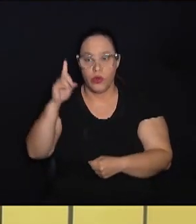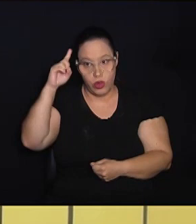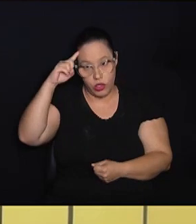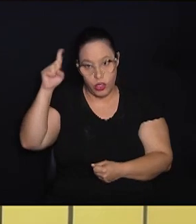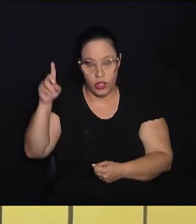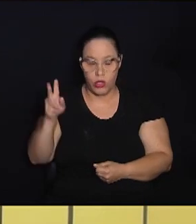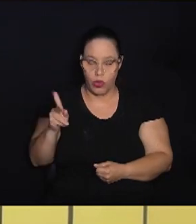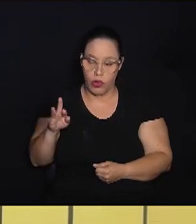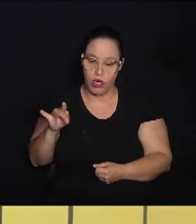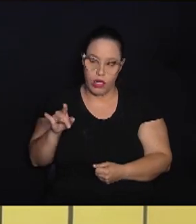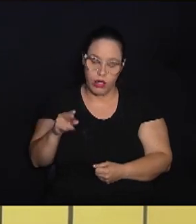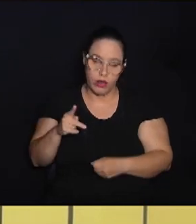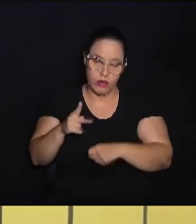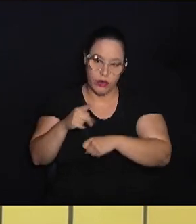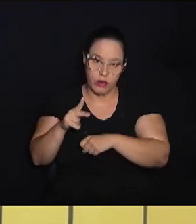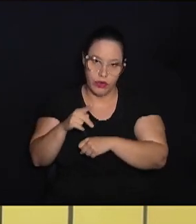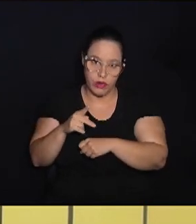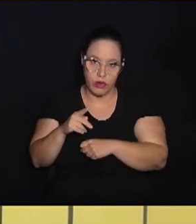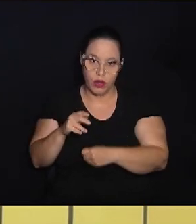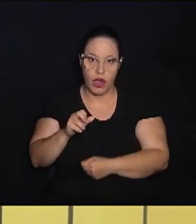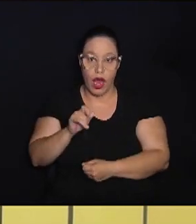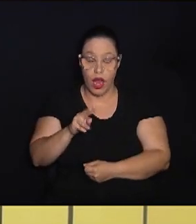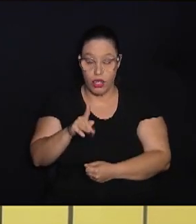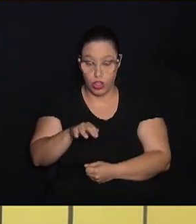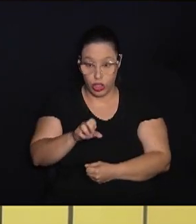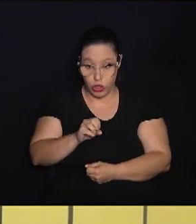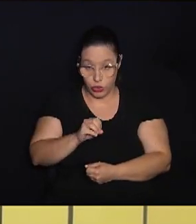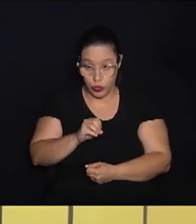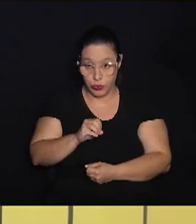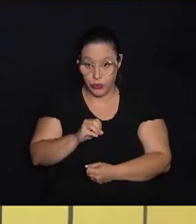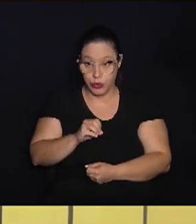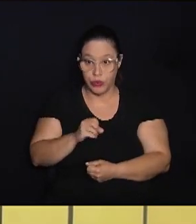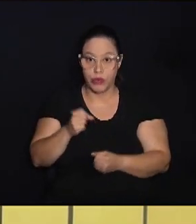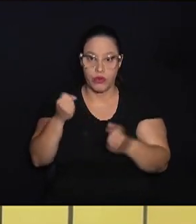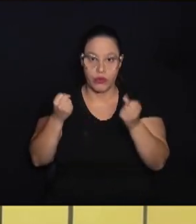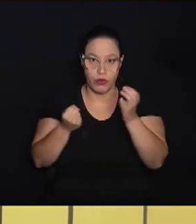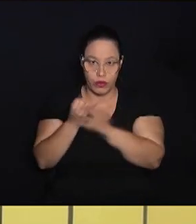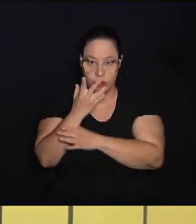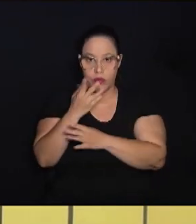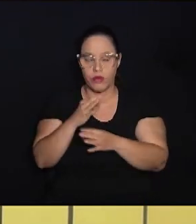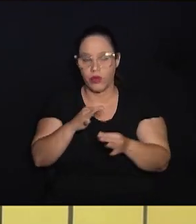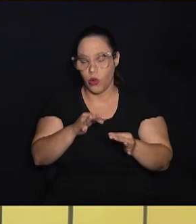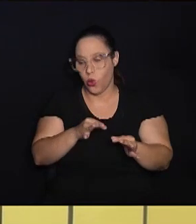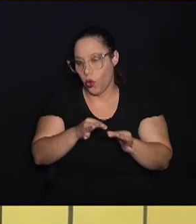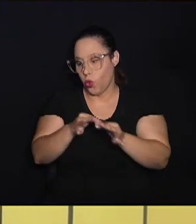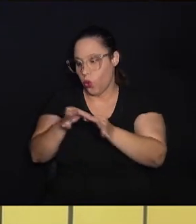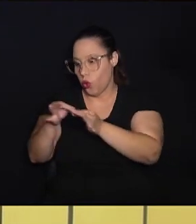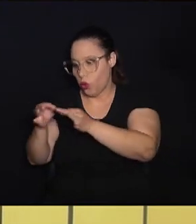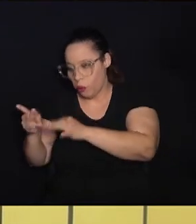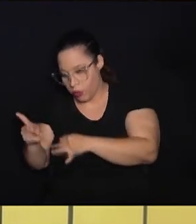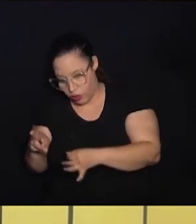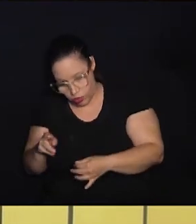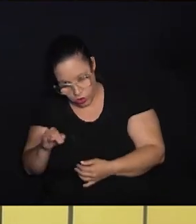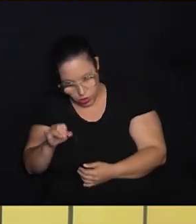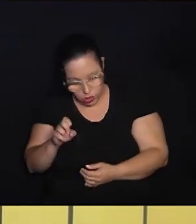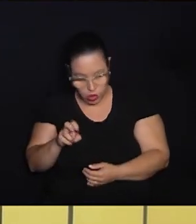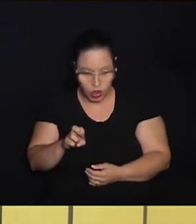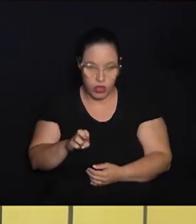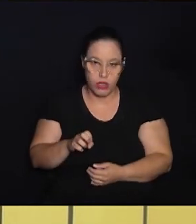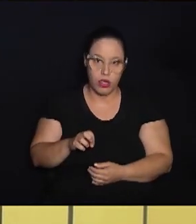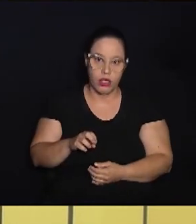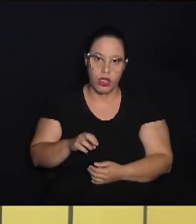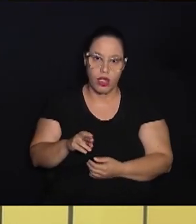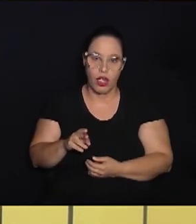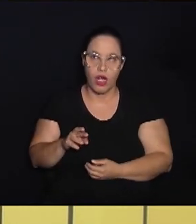lá um Ittalo brasileiro chamado Angela Agostine que já lançou uma história em quadrinho sequencial com personagem fixo tudo chama as aventuras de